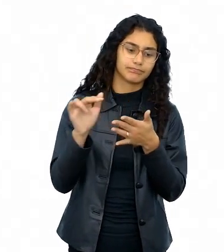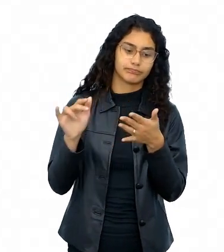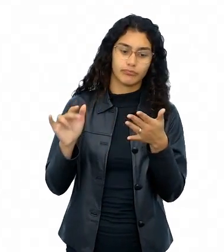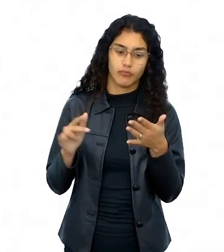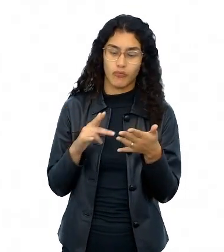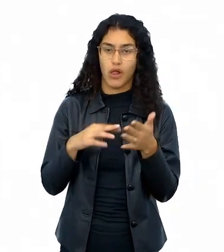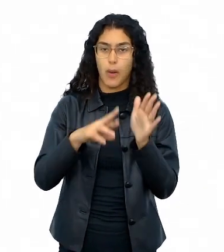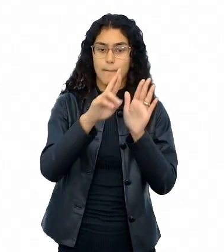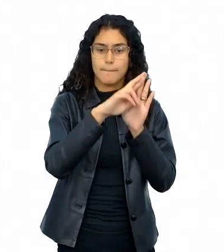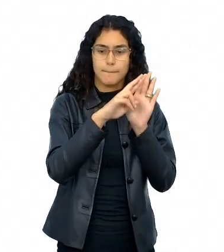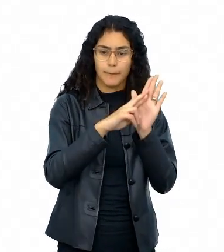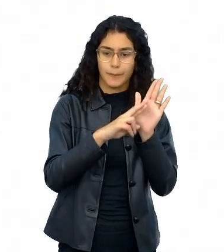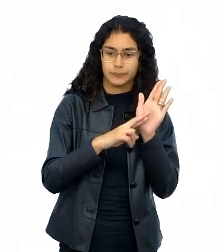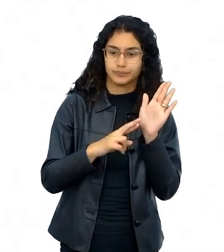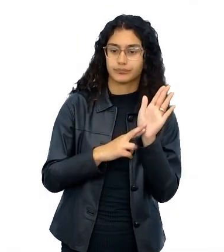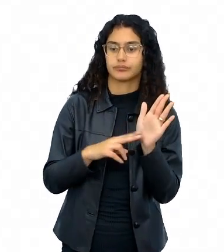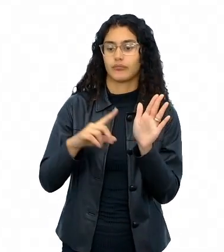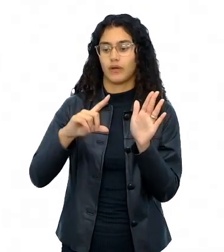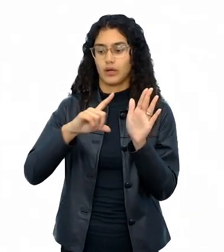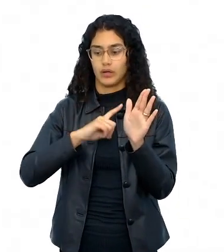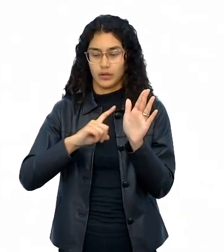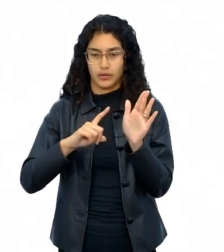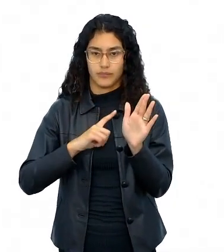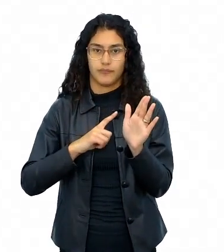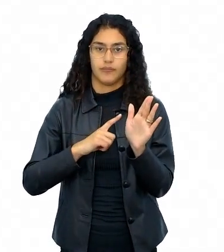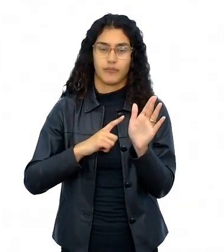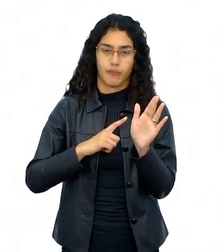de regra de potenciação e radicação,